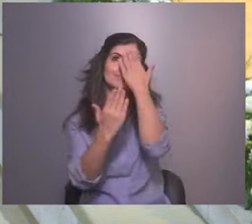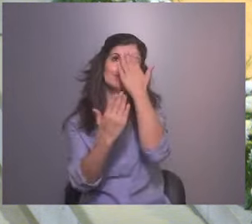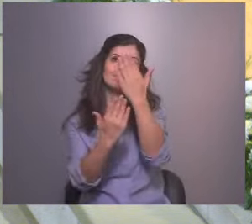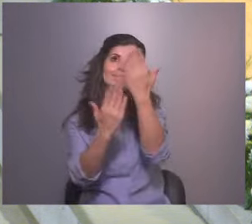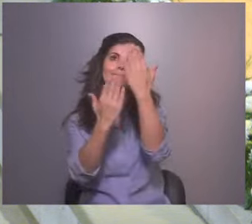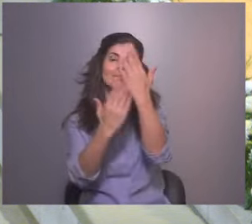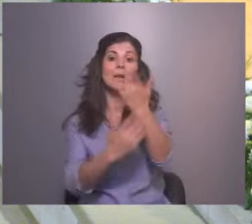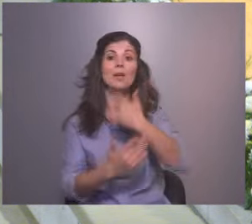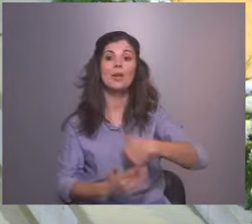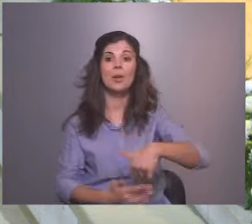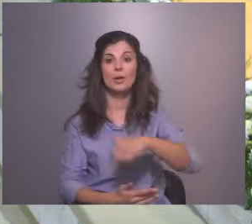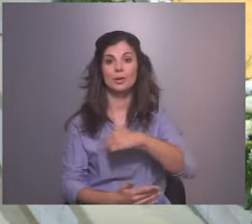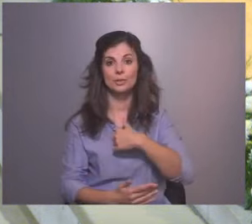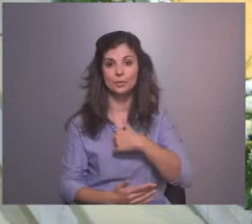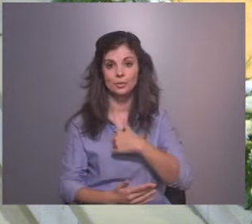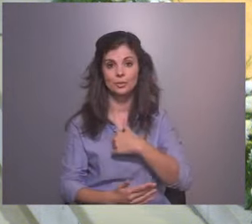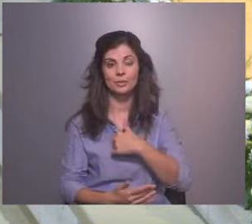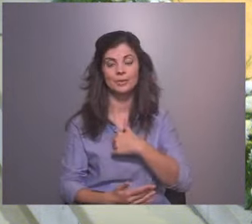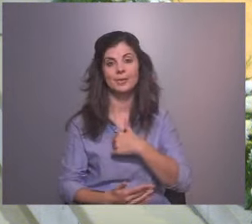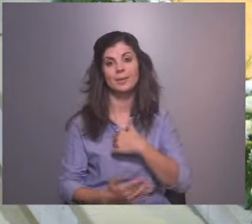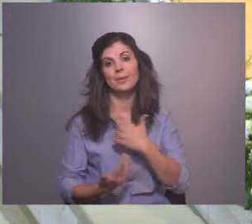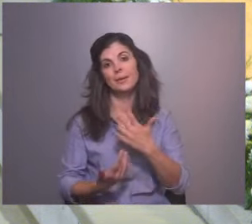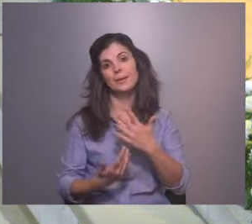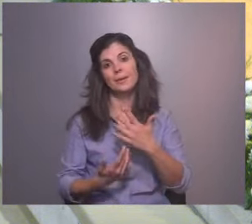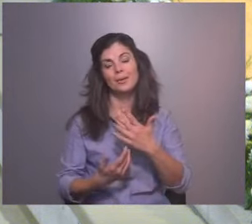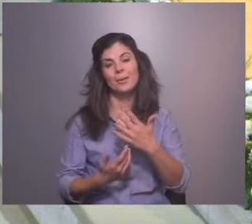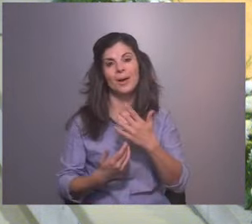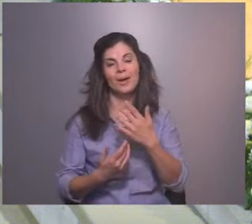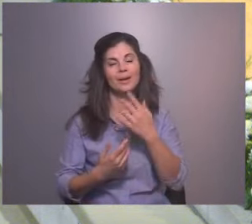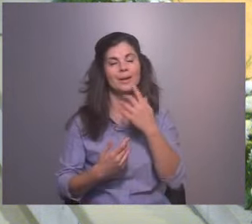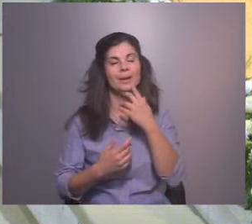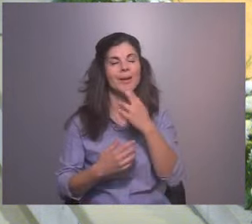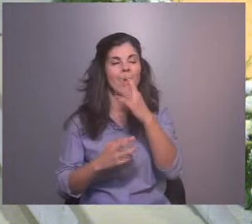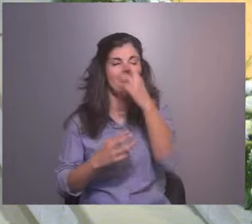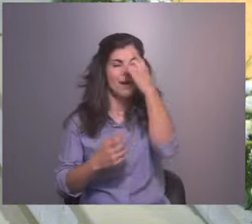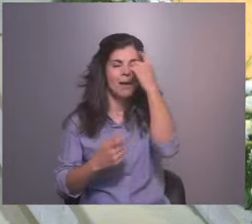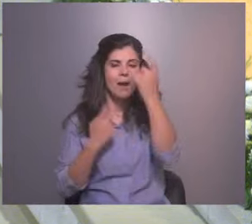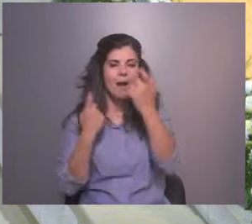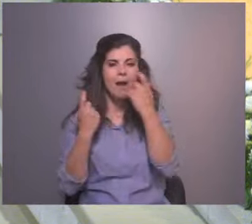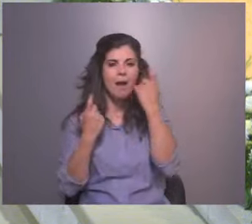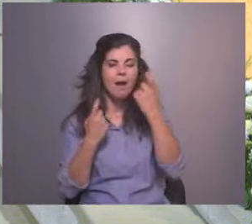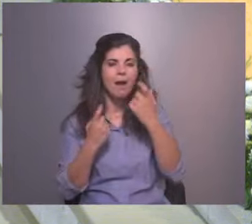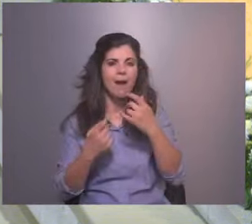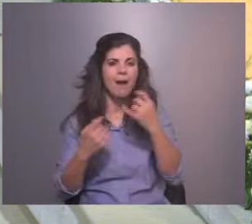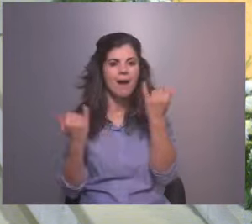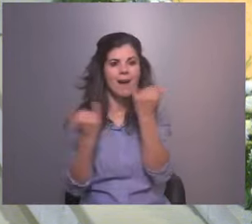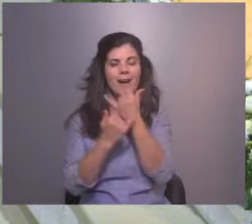É isso que dentro de alguns instantes vamos fazer.